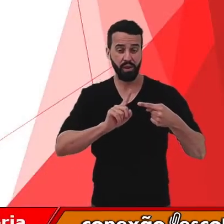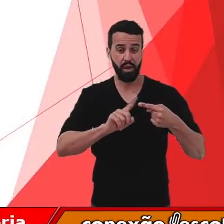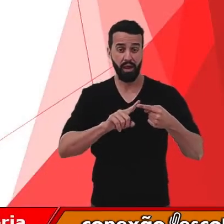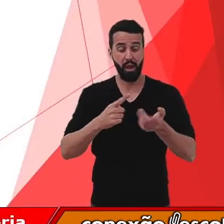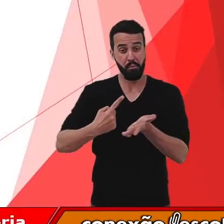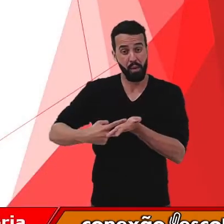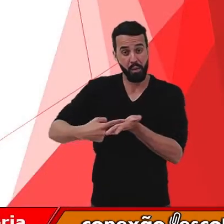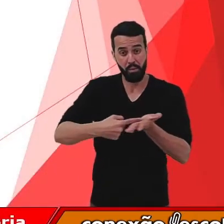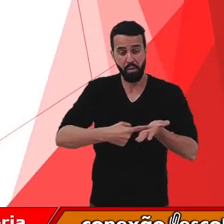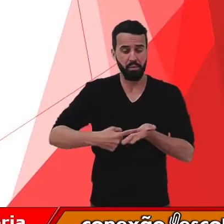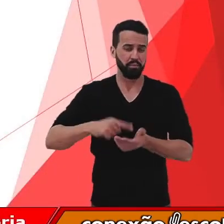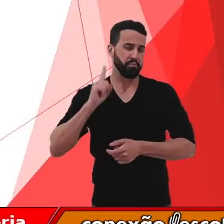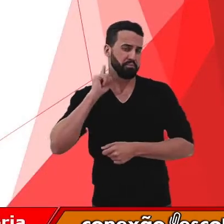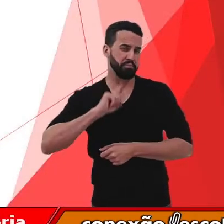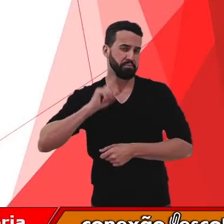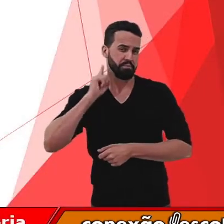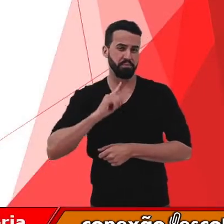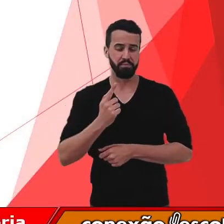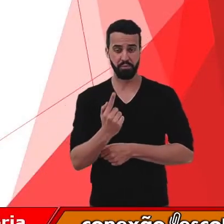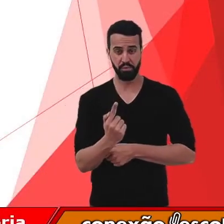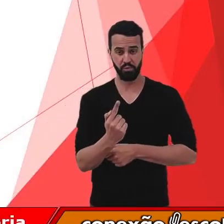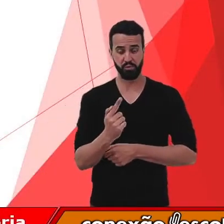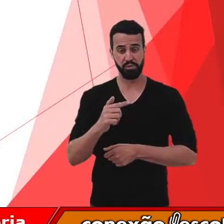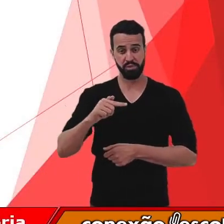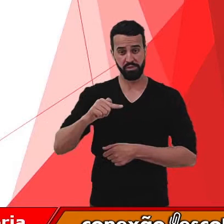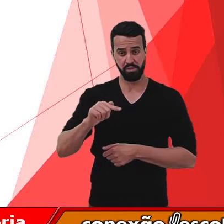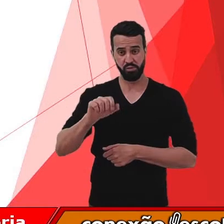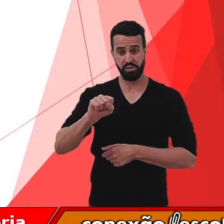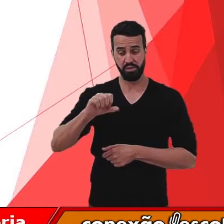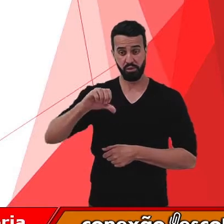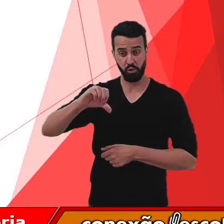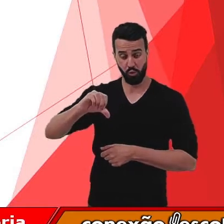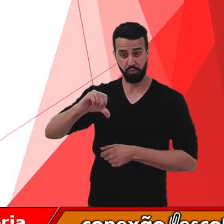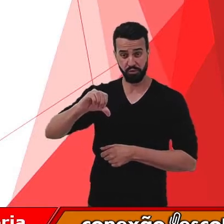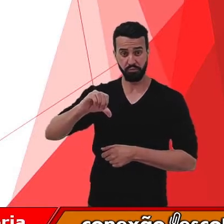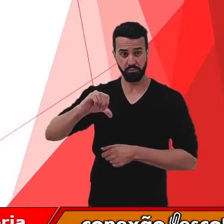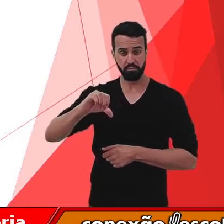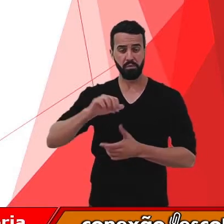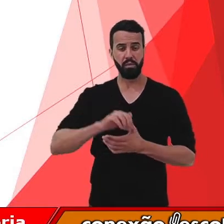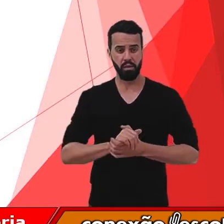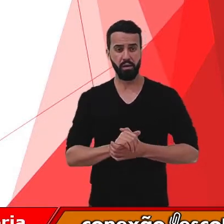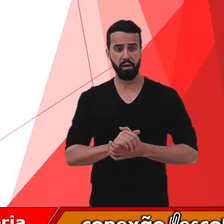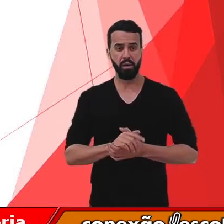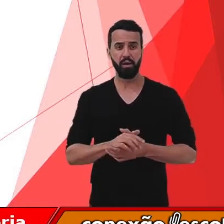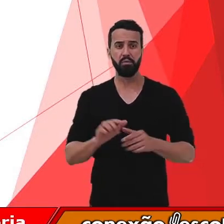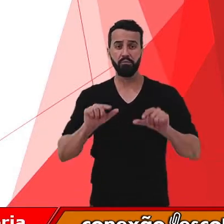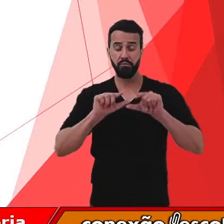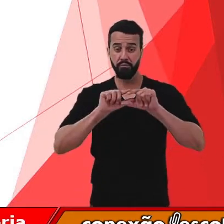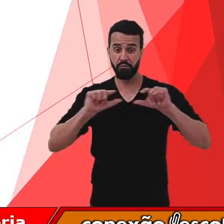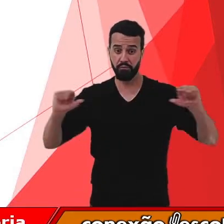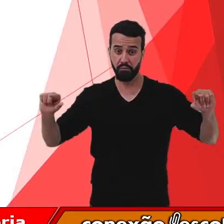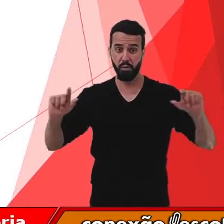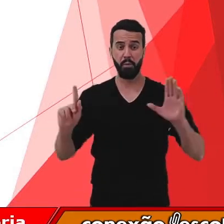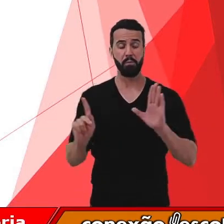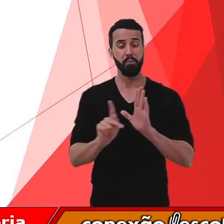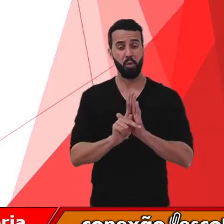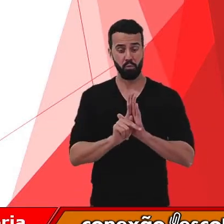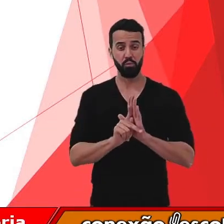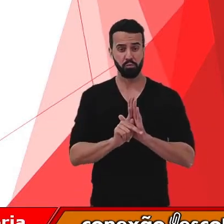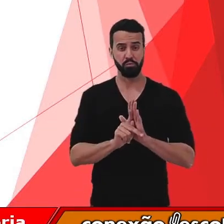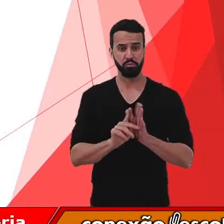Conjuração Mineira de 1789. Essa era a grande frase que foi adotada pelos